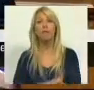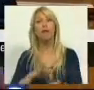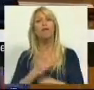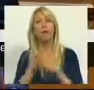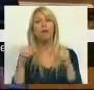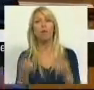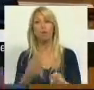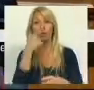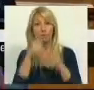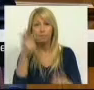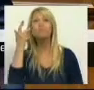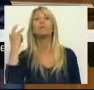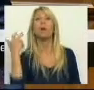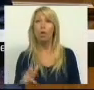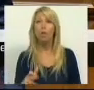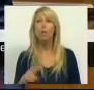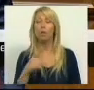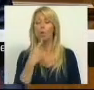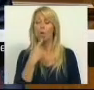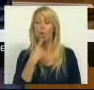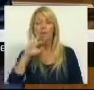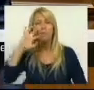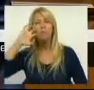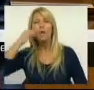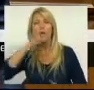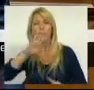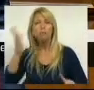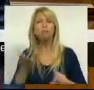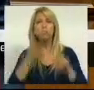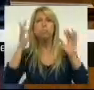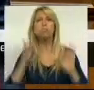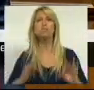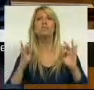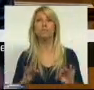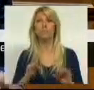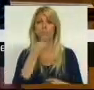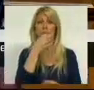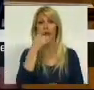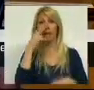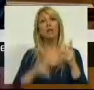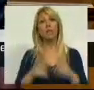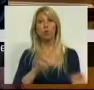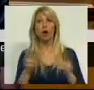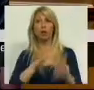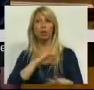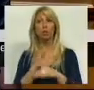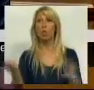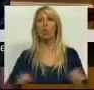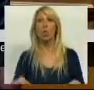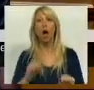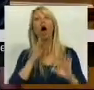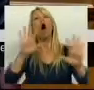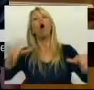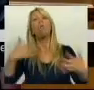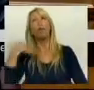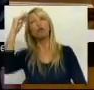que os reformados têm sido severamente penalizados e estamos a falar de pessoas que não têm outra alternativa, nem sequer podem sonhar em voltar ao mercado